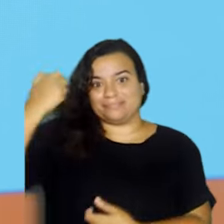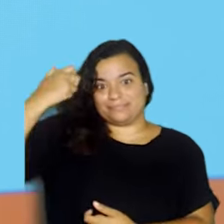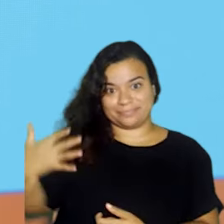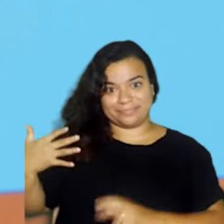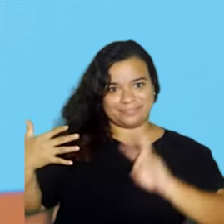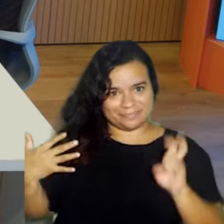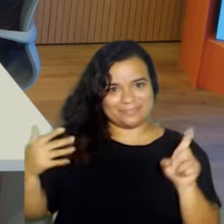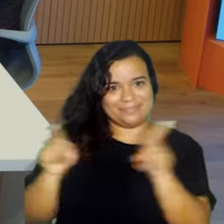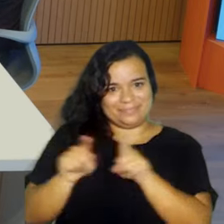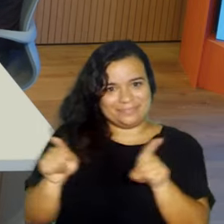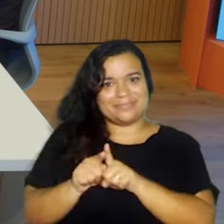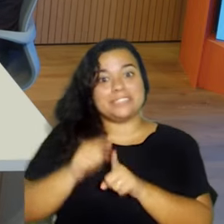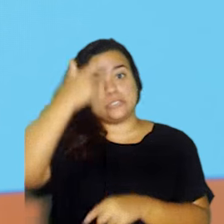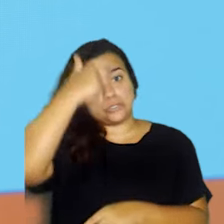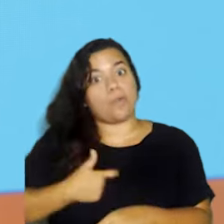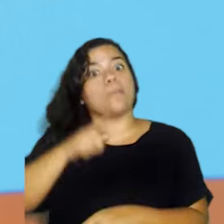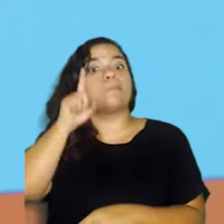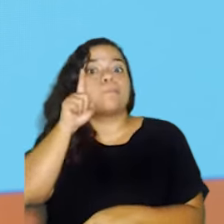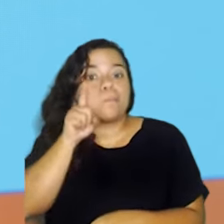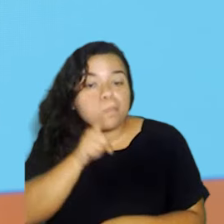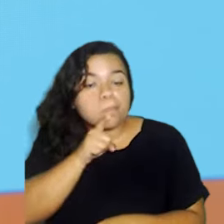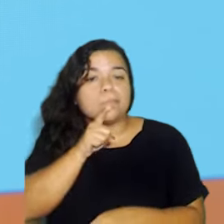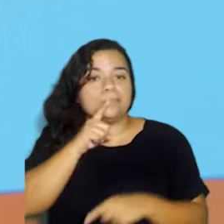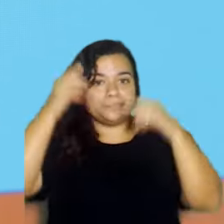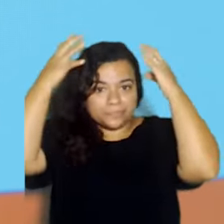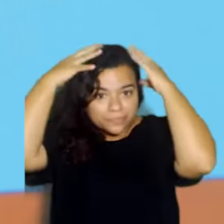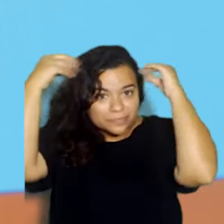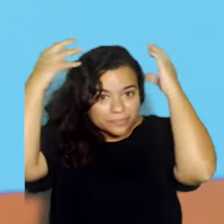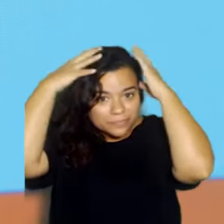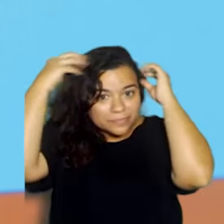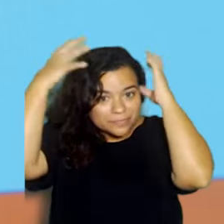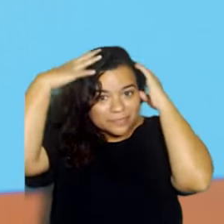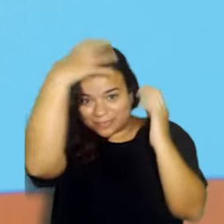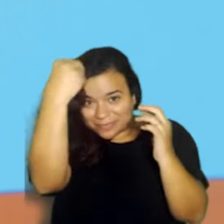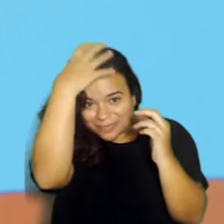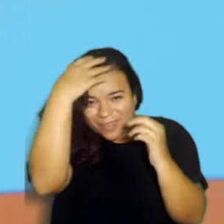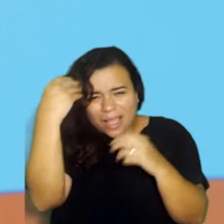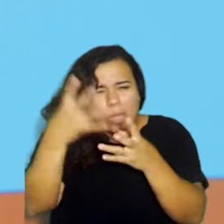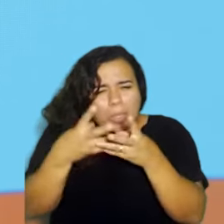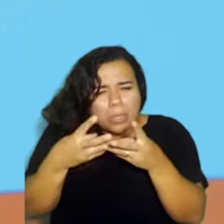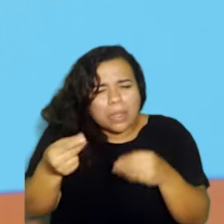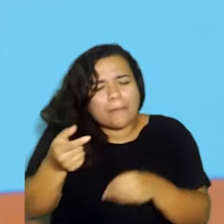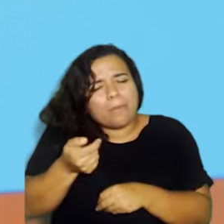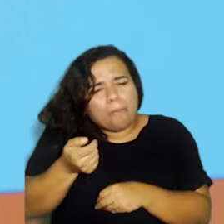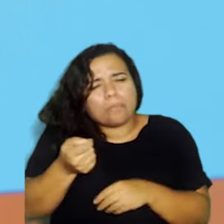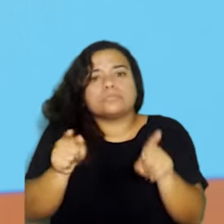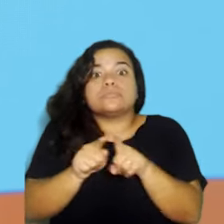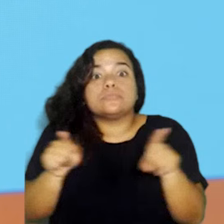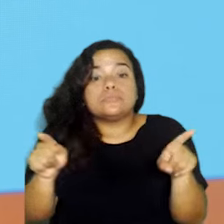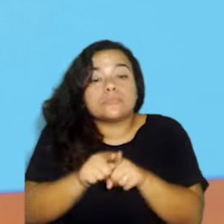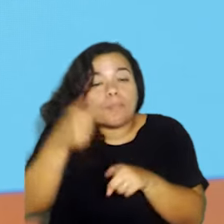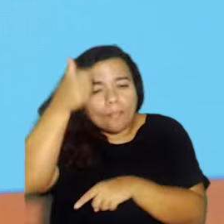aut descrição né então eu sou moreno eh de cabelo meio careca Calvo tô com